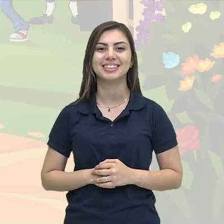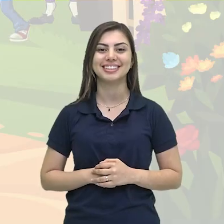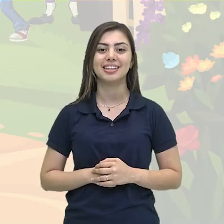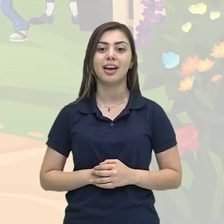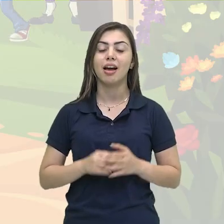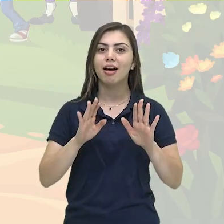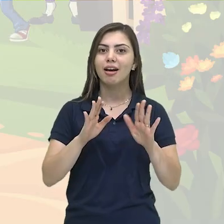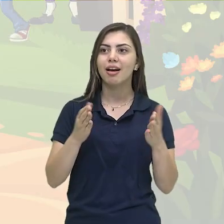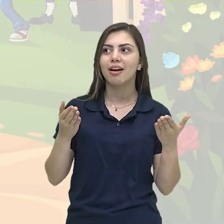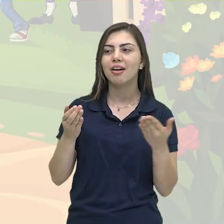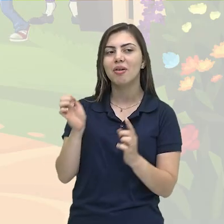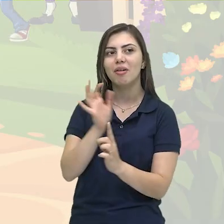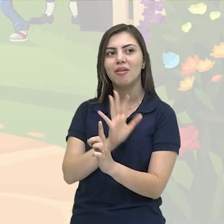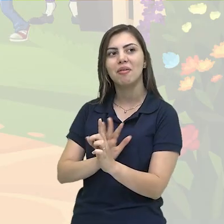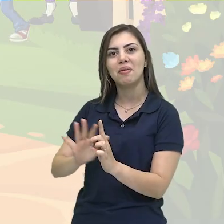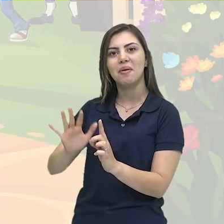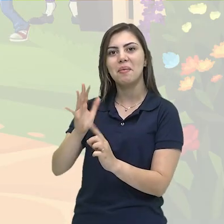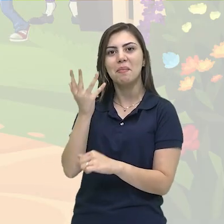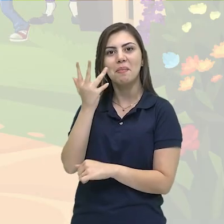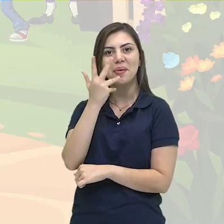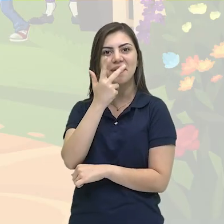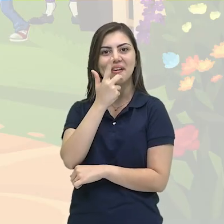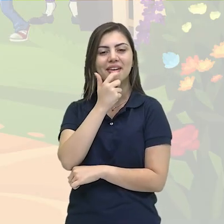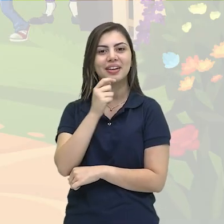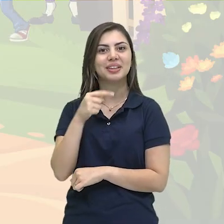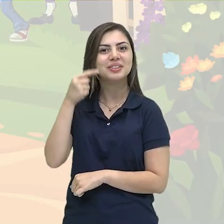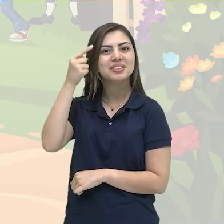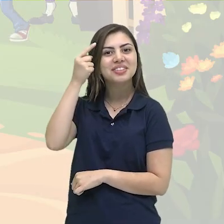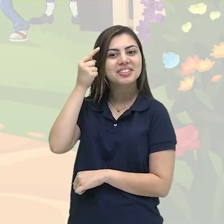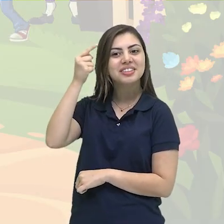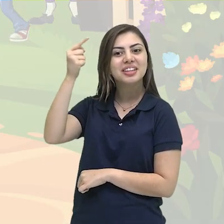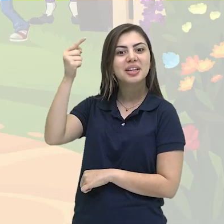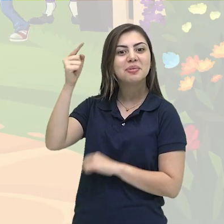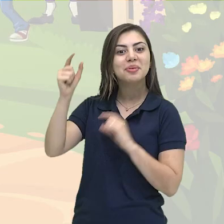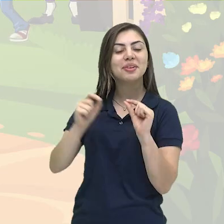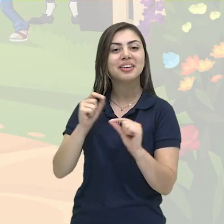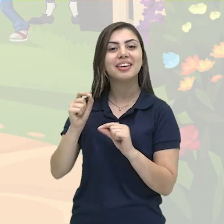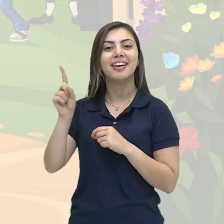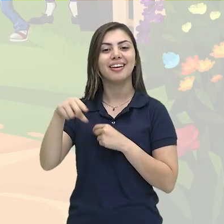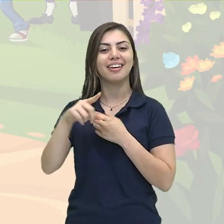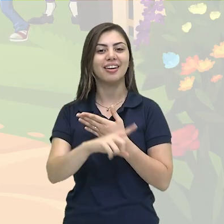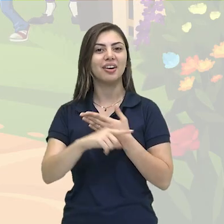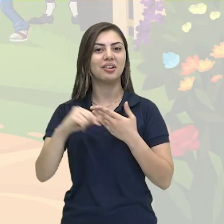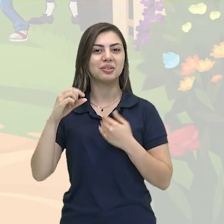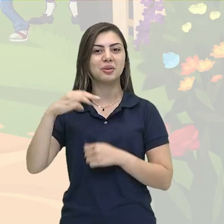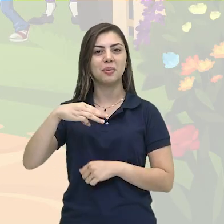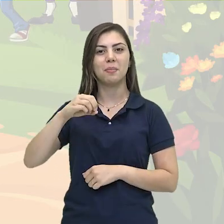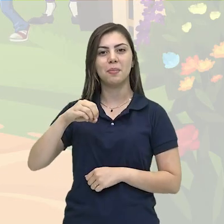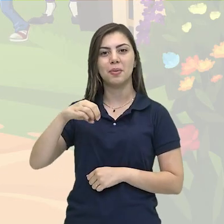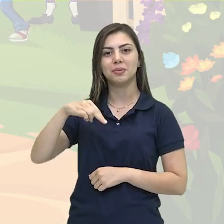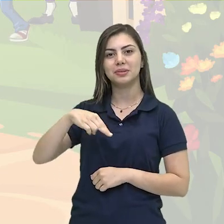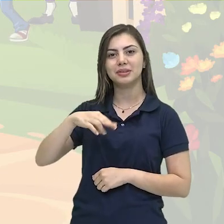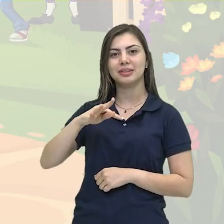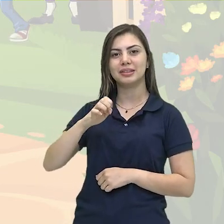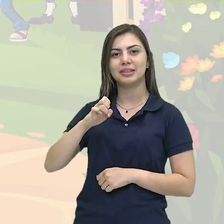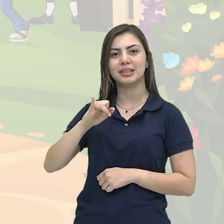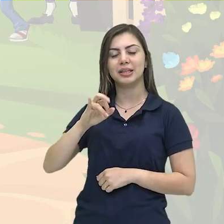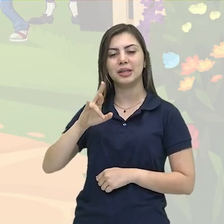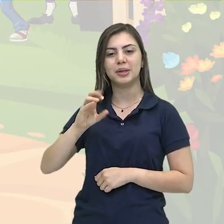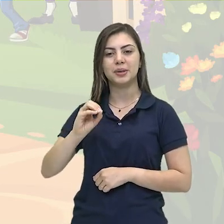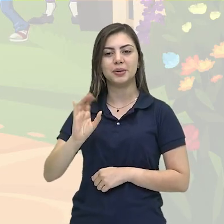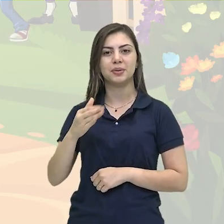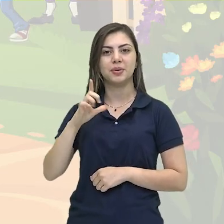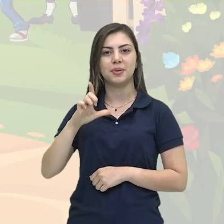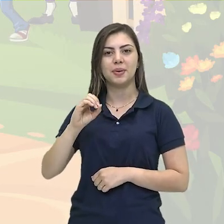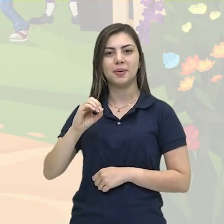Olha só esse cenário espetacular, né? Lembra o quê? Lembra o Monteiro Lobato, isso mesmo. Vamos ter a participação especial